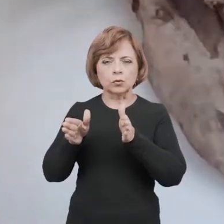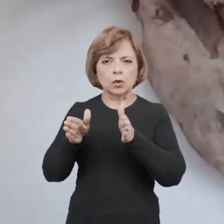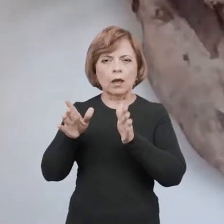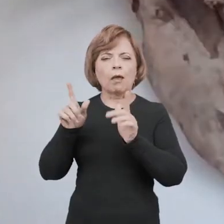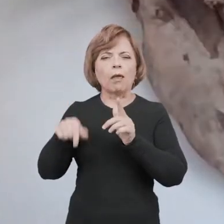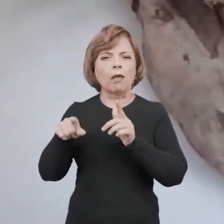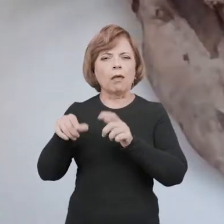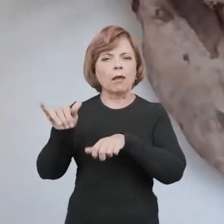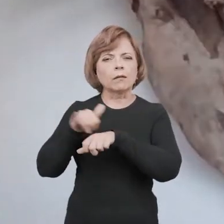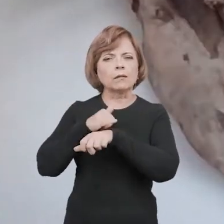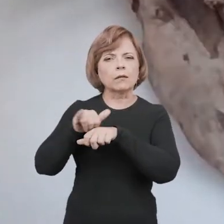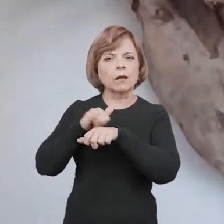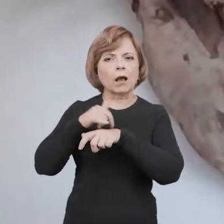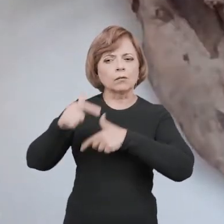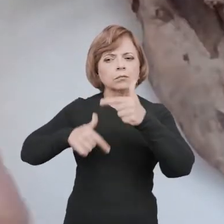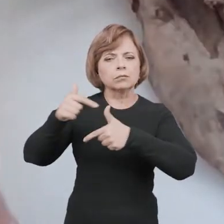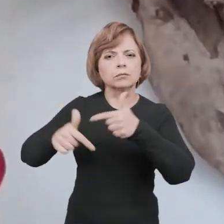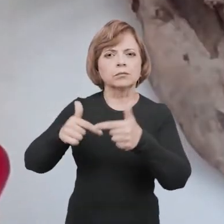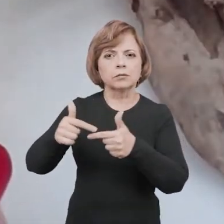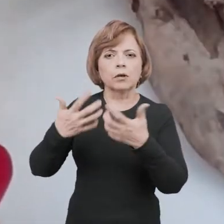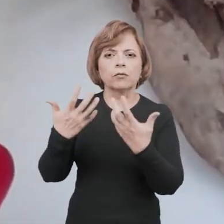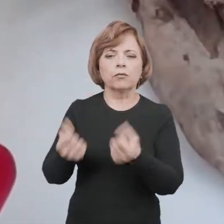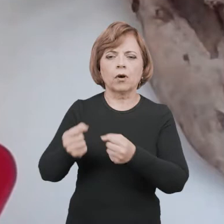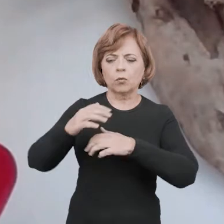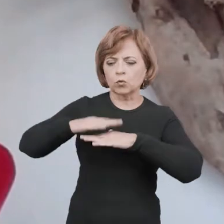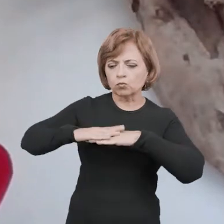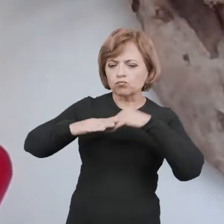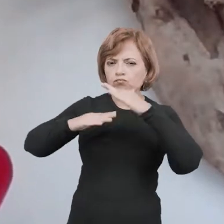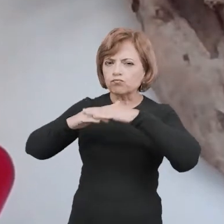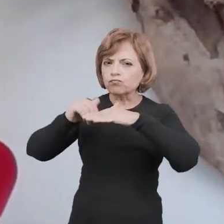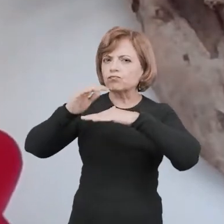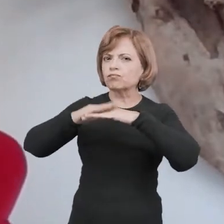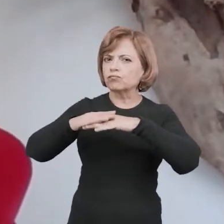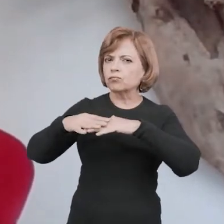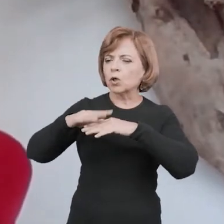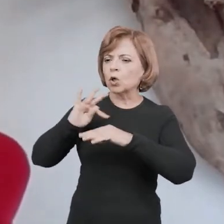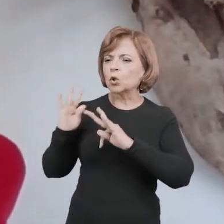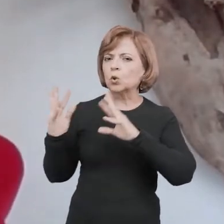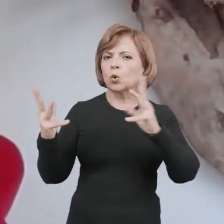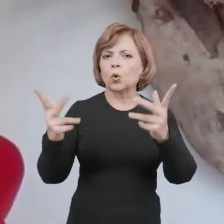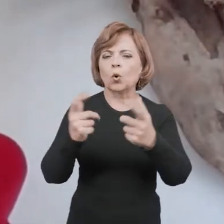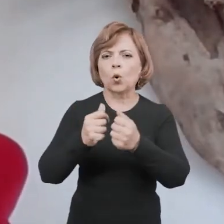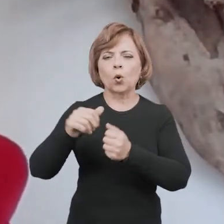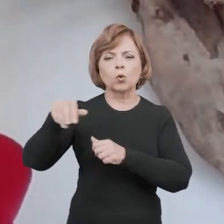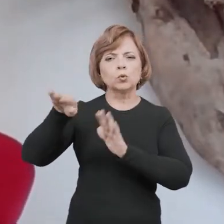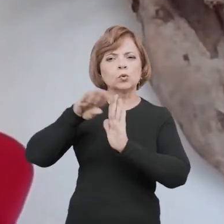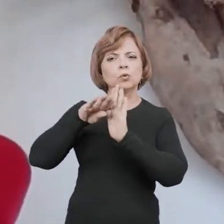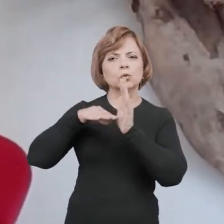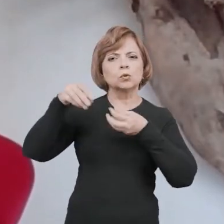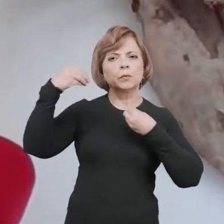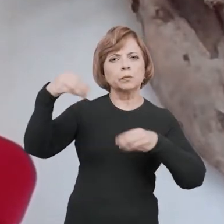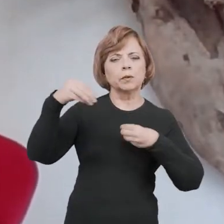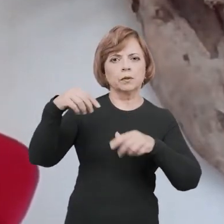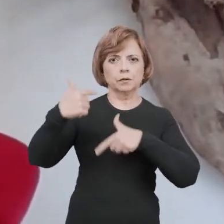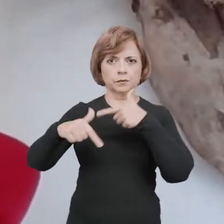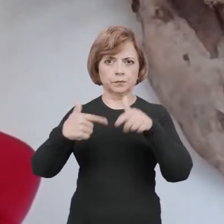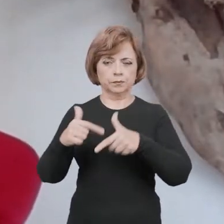etapa tática operacional, onde nós construiríamos em conjunto com toda a casa os nossos planos de